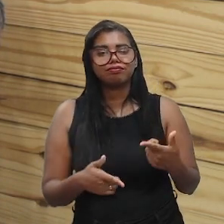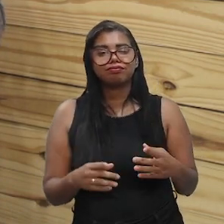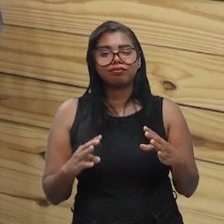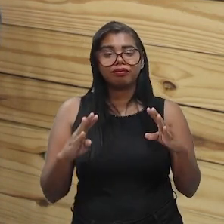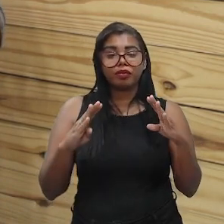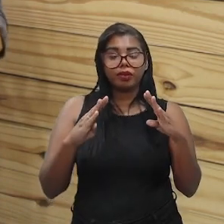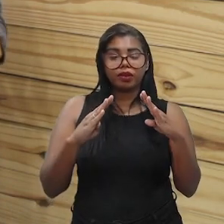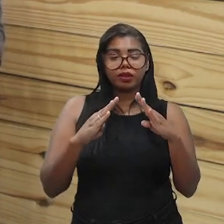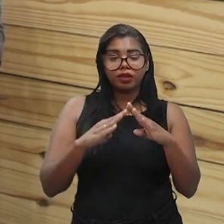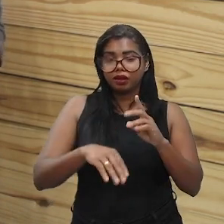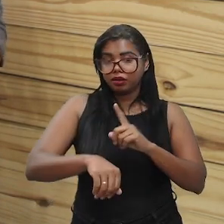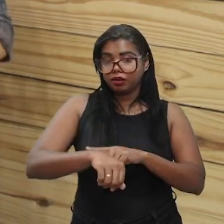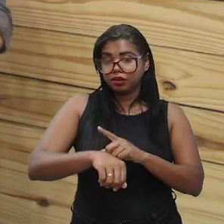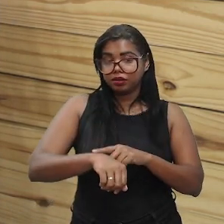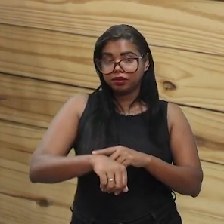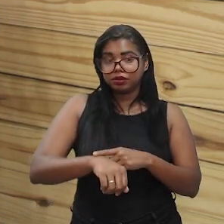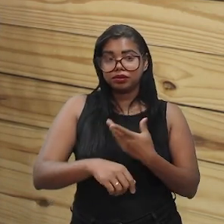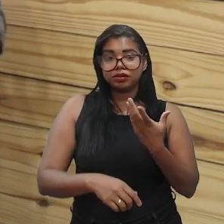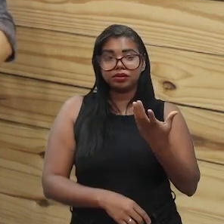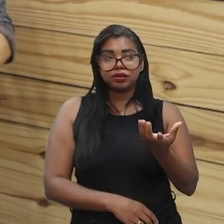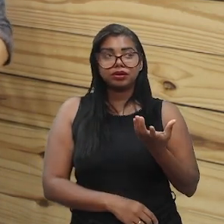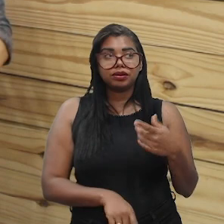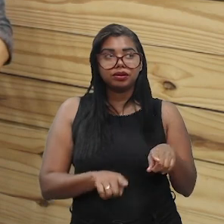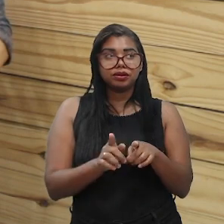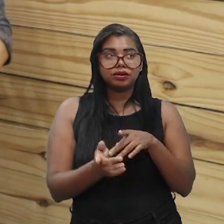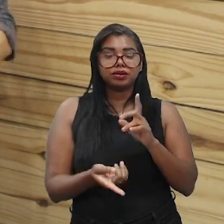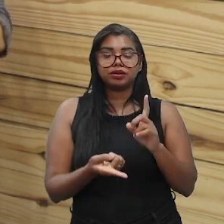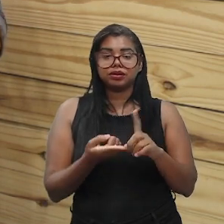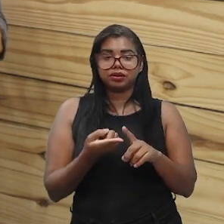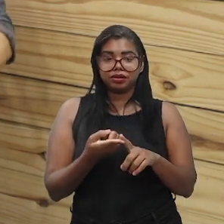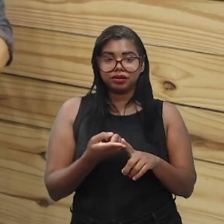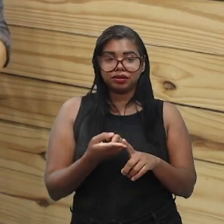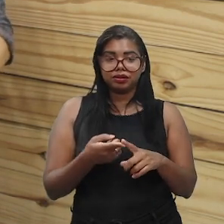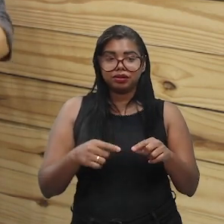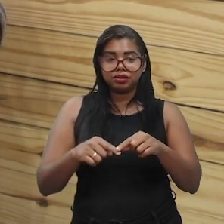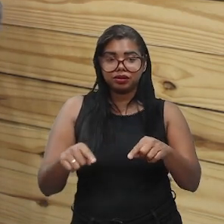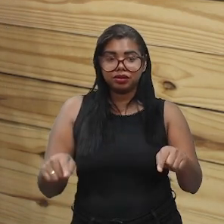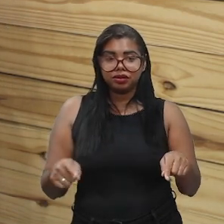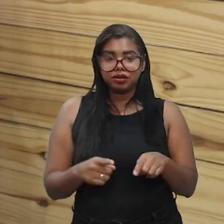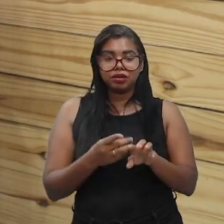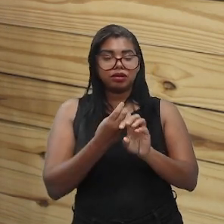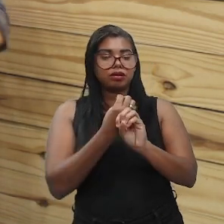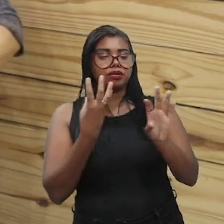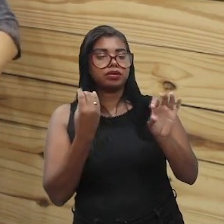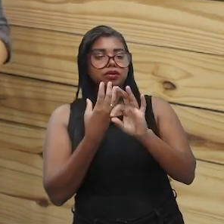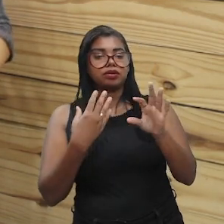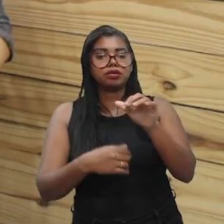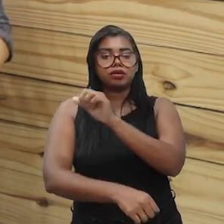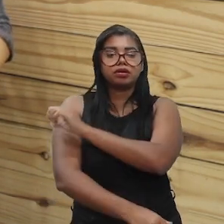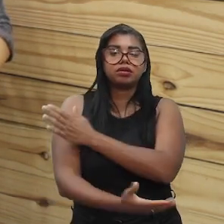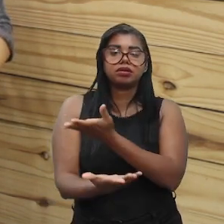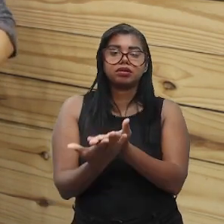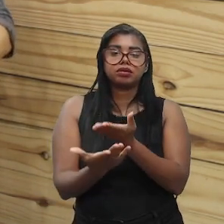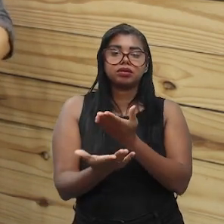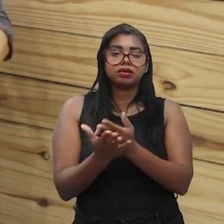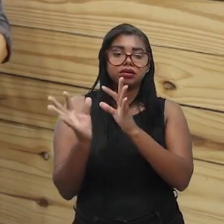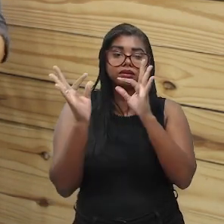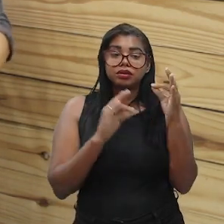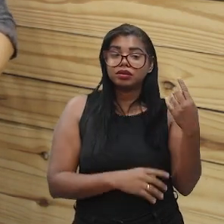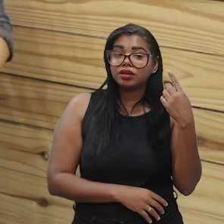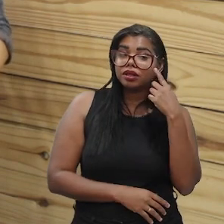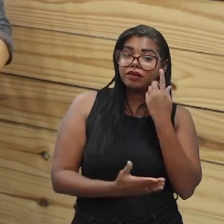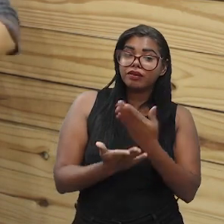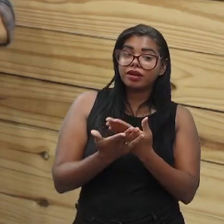poder, na hora que eu quiser, entrar no ambiente virtual do aluno e assistir às aulas do professor Rafael. Em